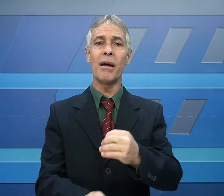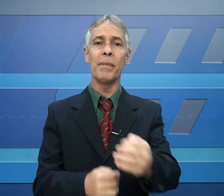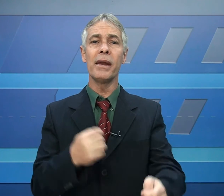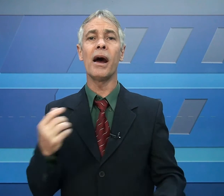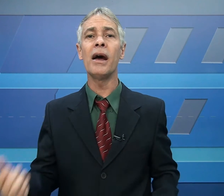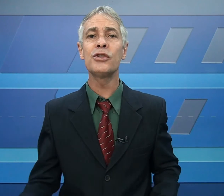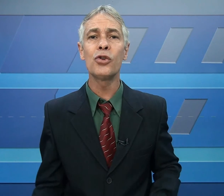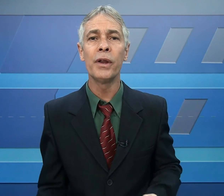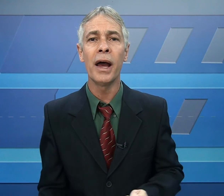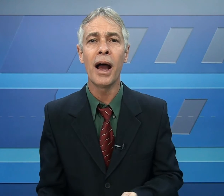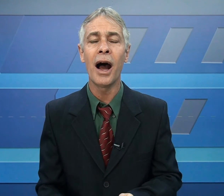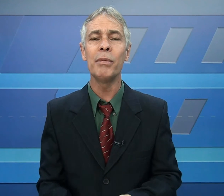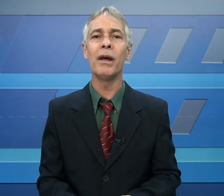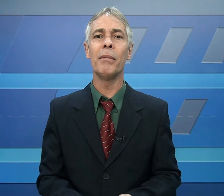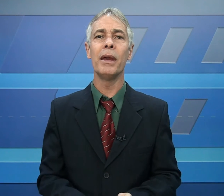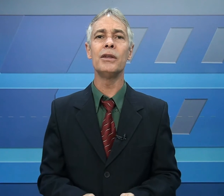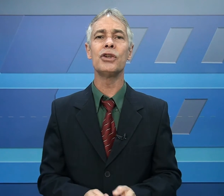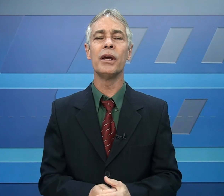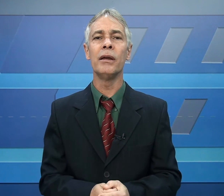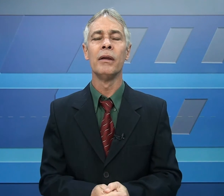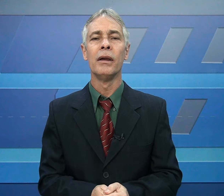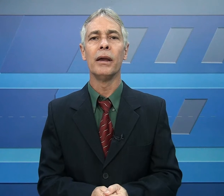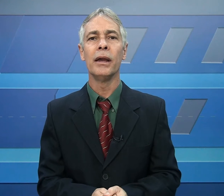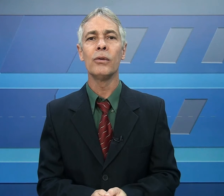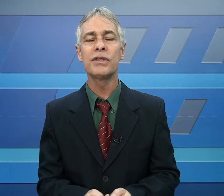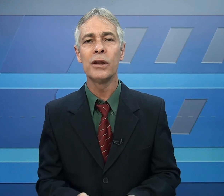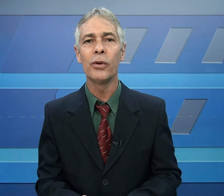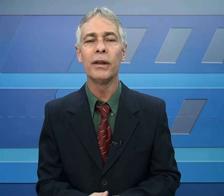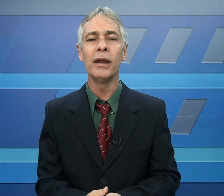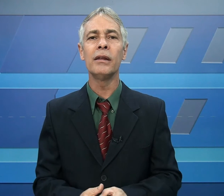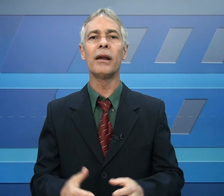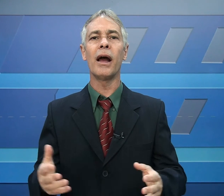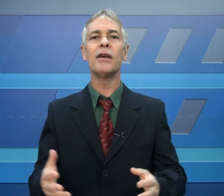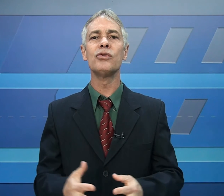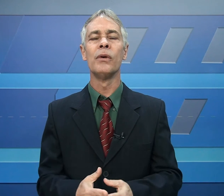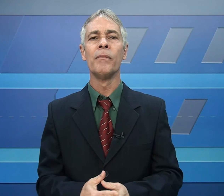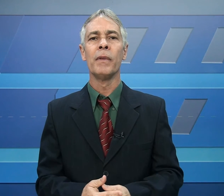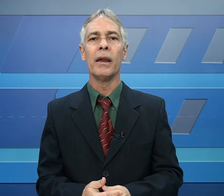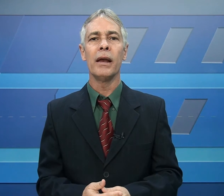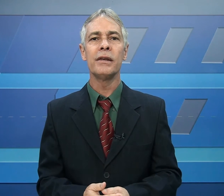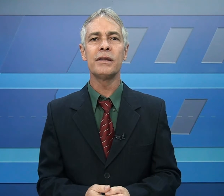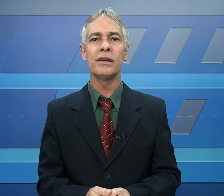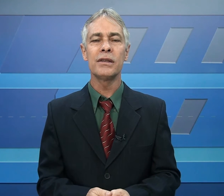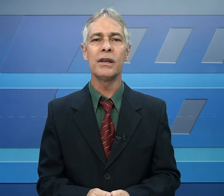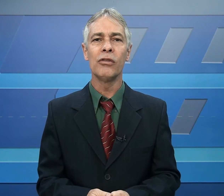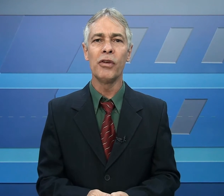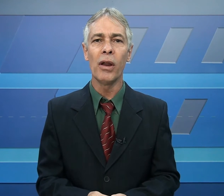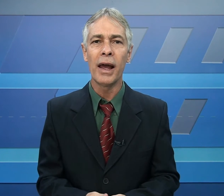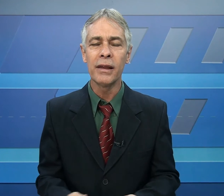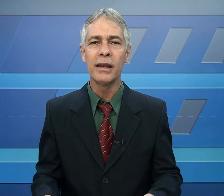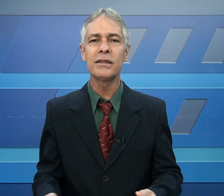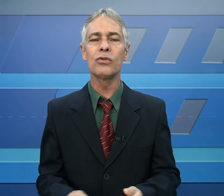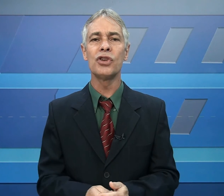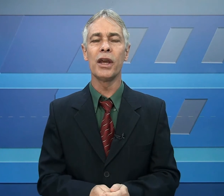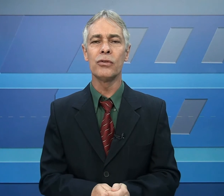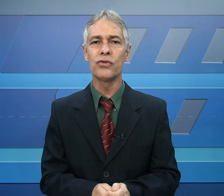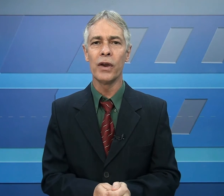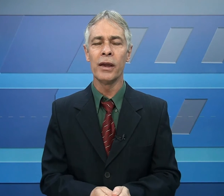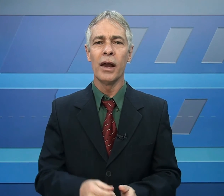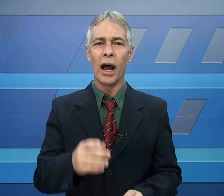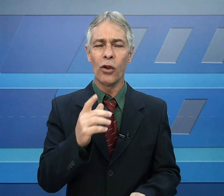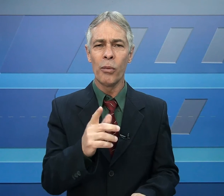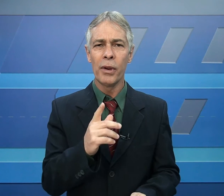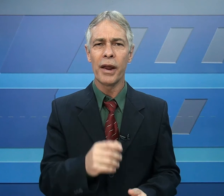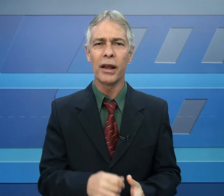que saber acionar rapidamente, né? O 180, caso ela esteja sendo violada aí em seus direitos,